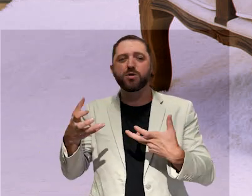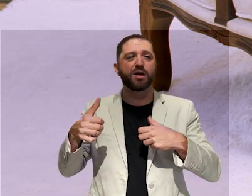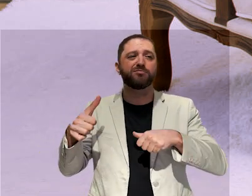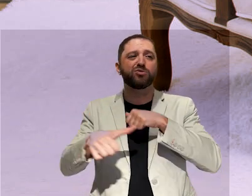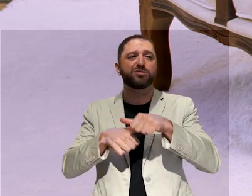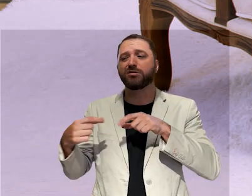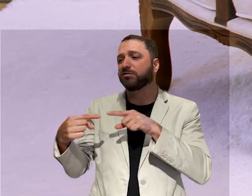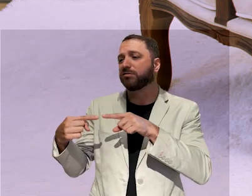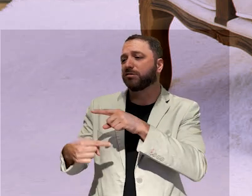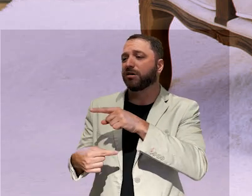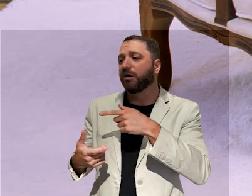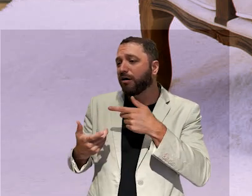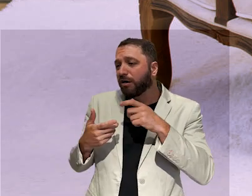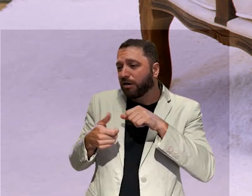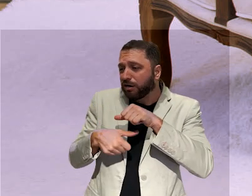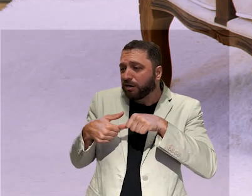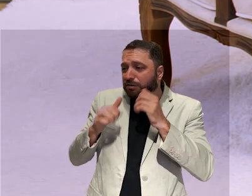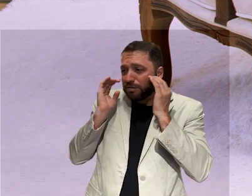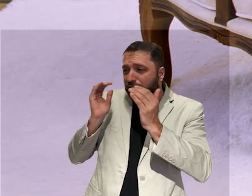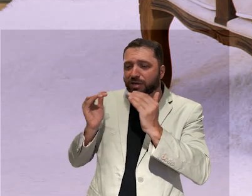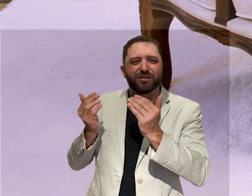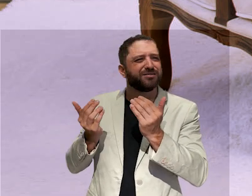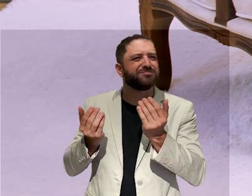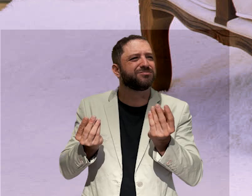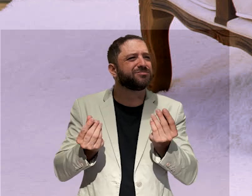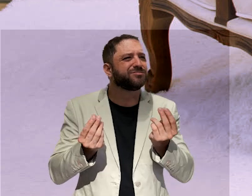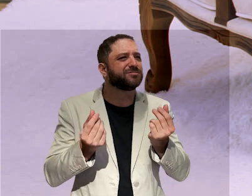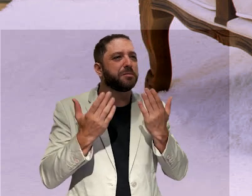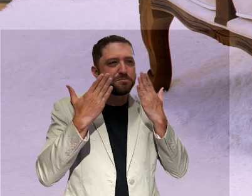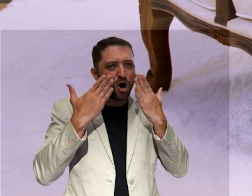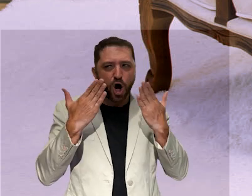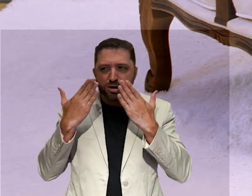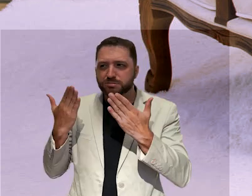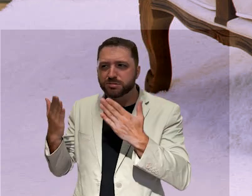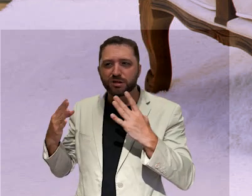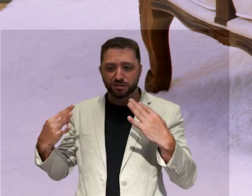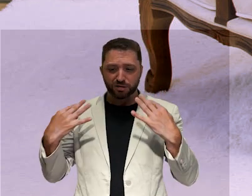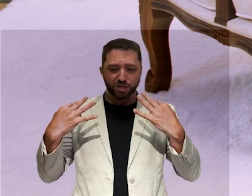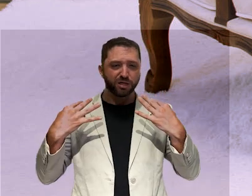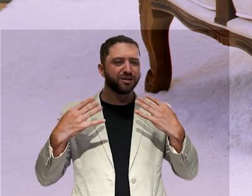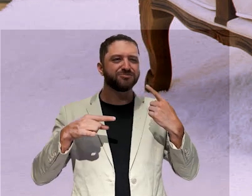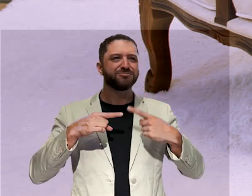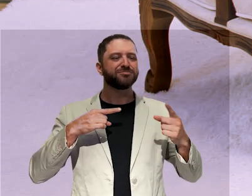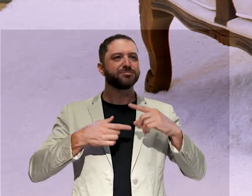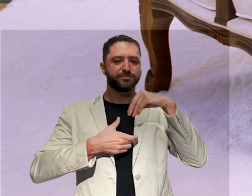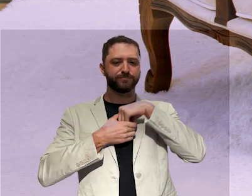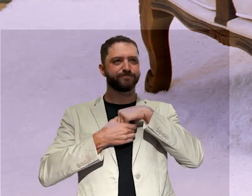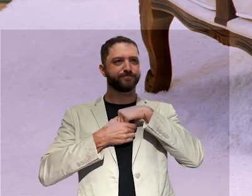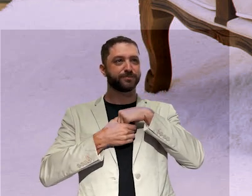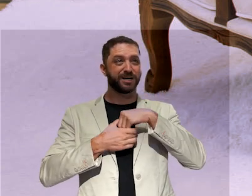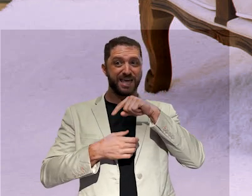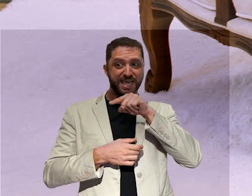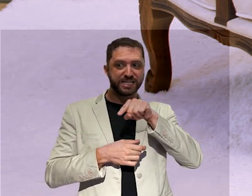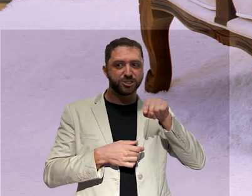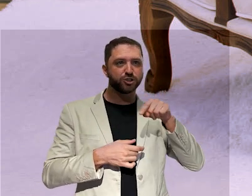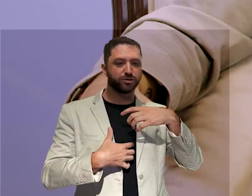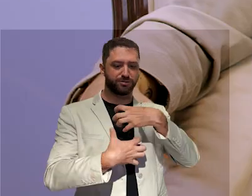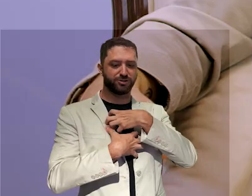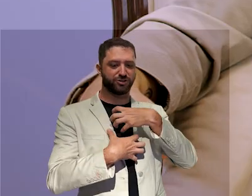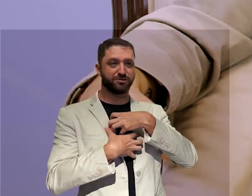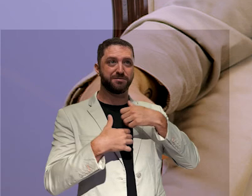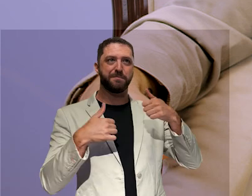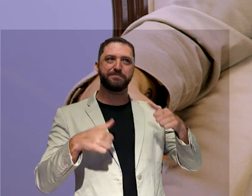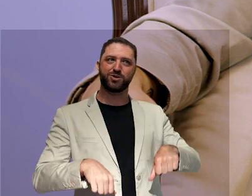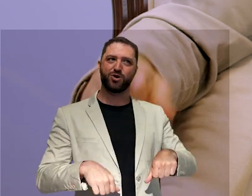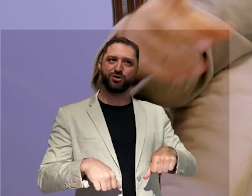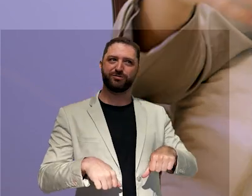satisfazer opinião dos outros que não dizem respeito a você e sim aos outros, para você continuar sustentando uma aparência e uma personalidade que não são suas? Porque